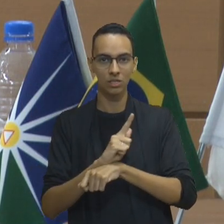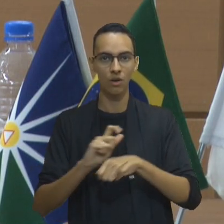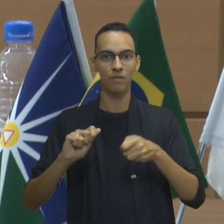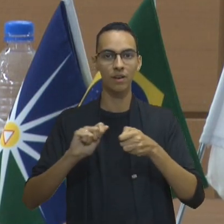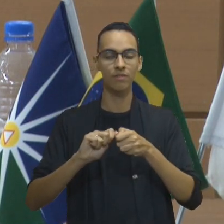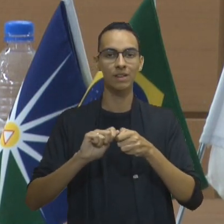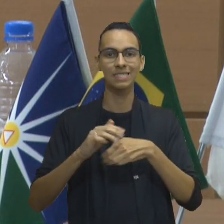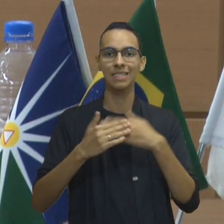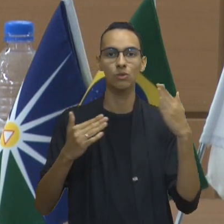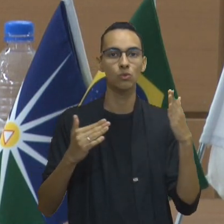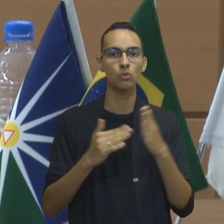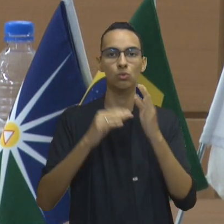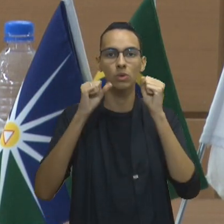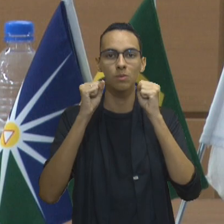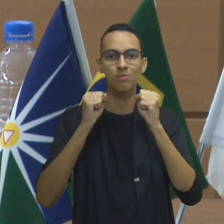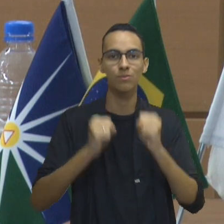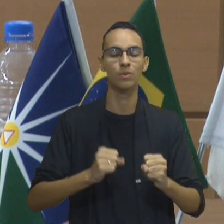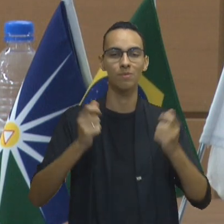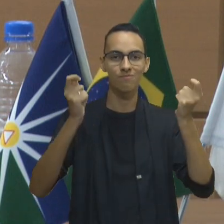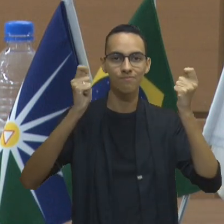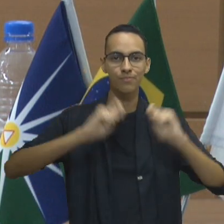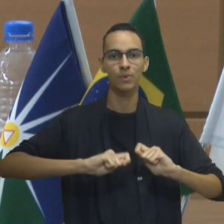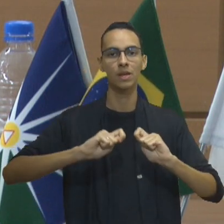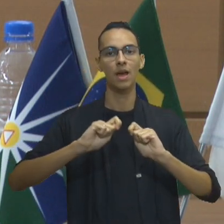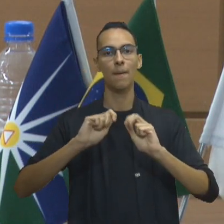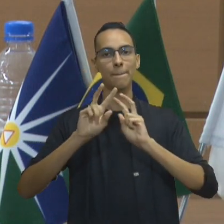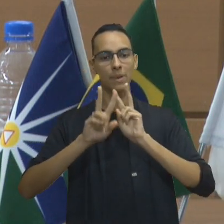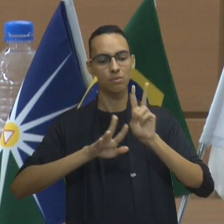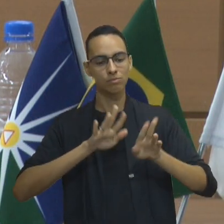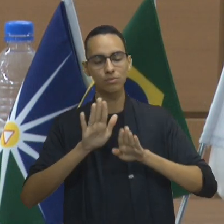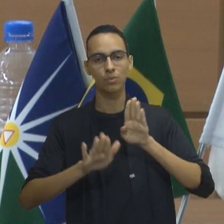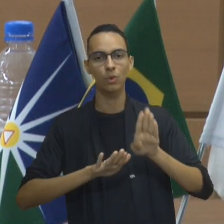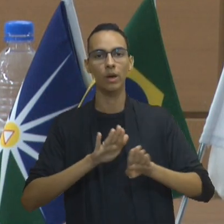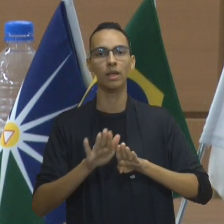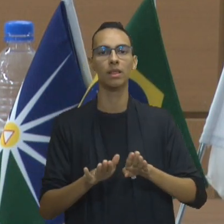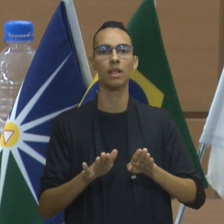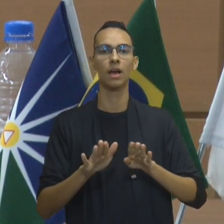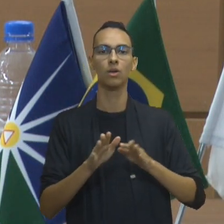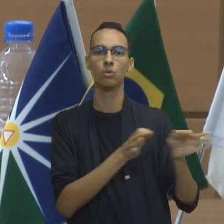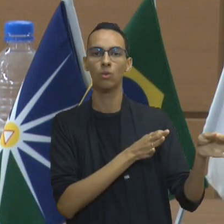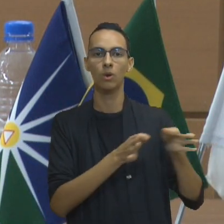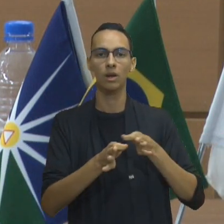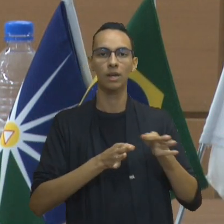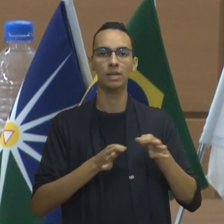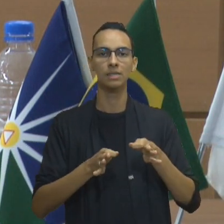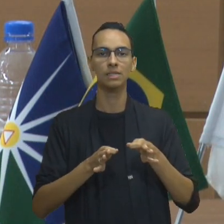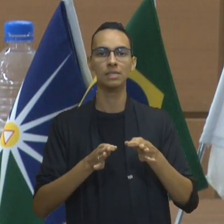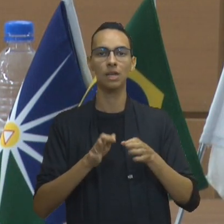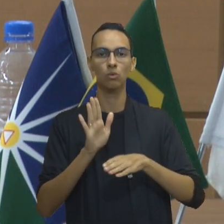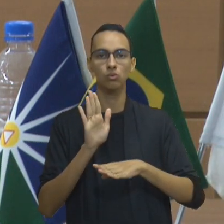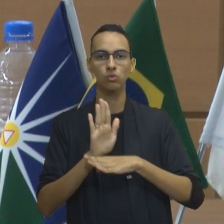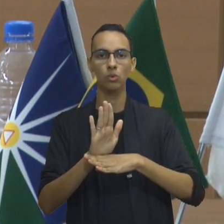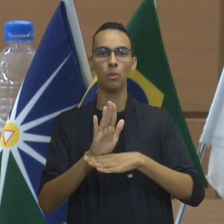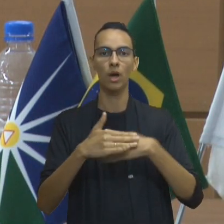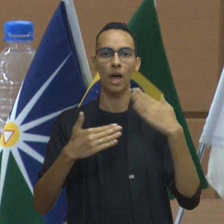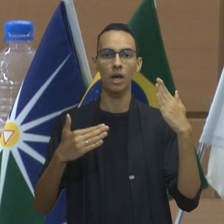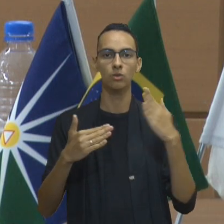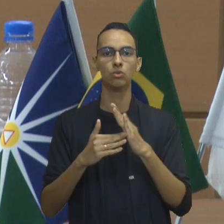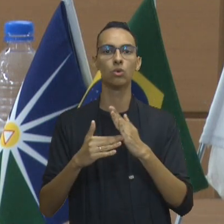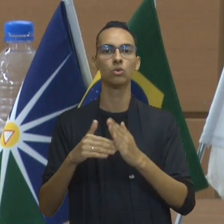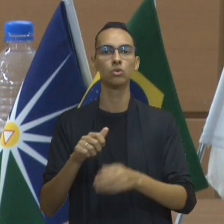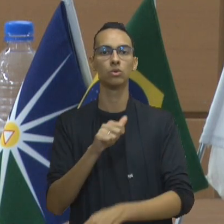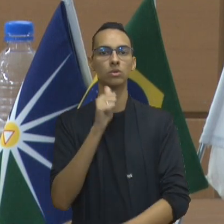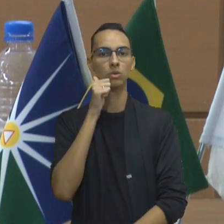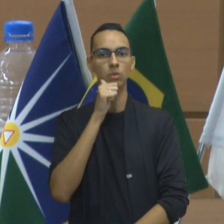possível para preservar esse suporte essencial a todas, estudantes